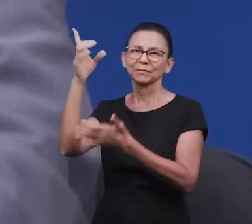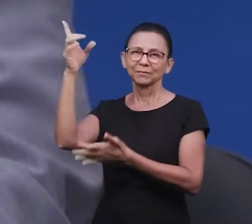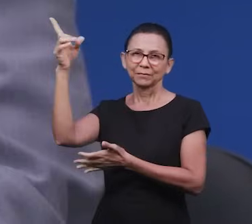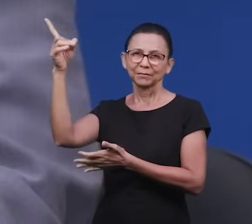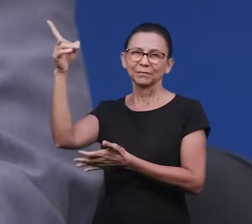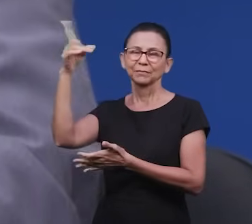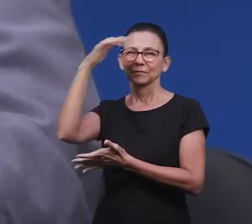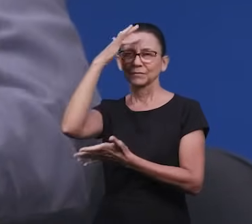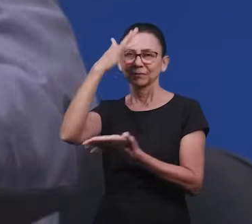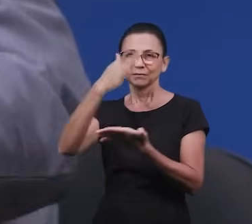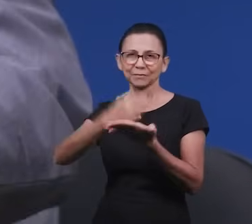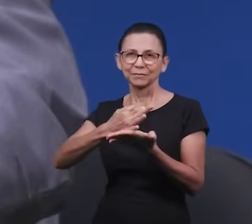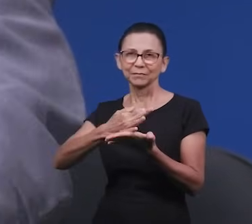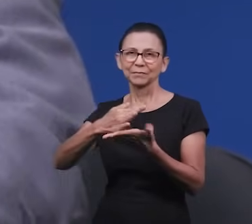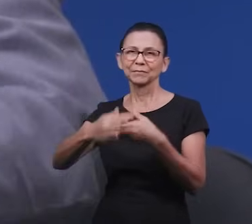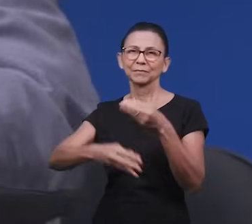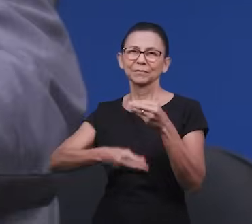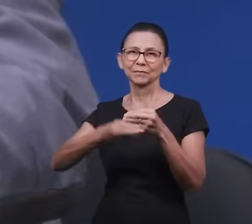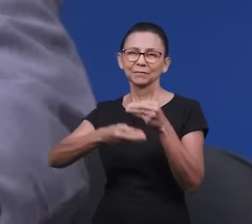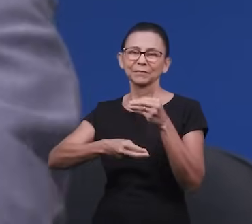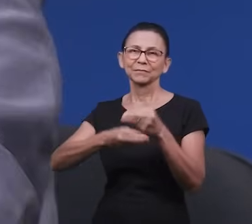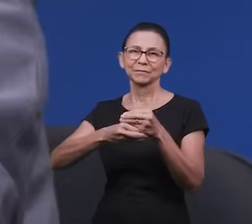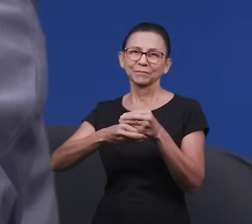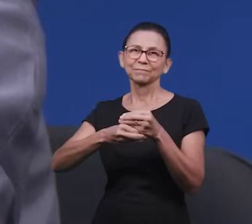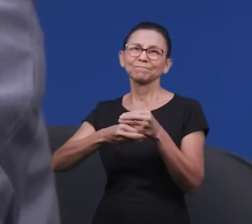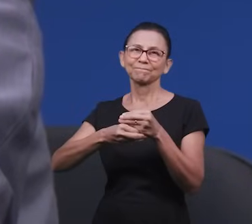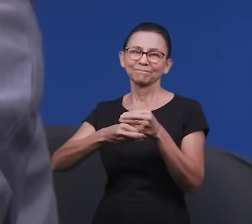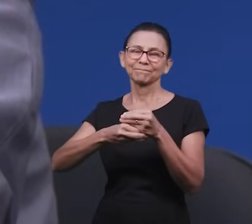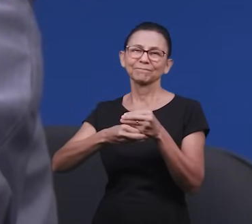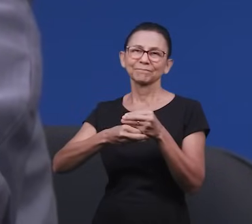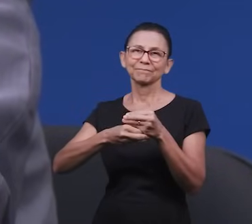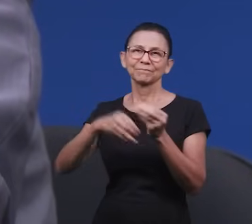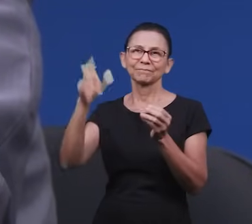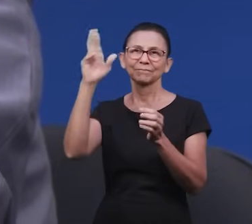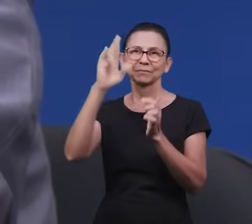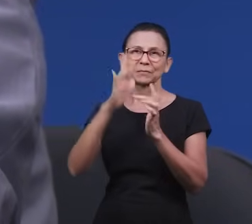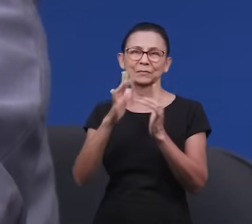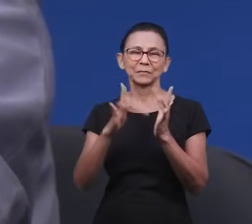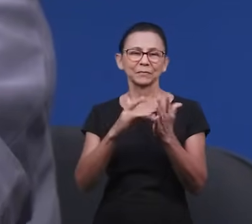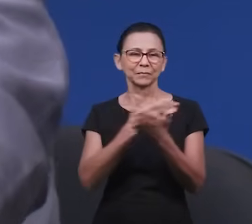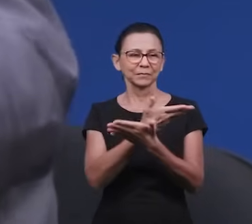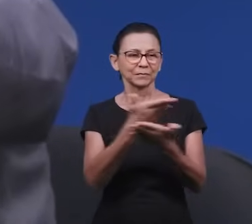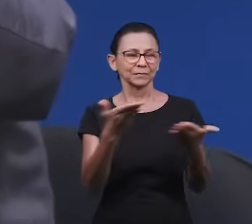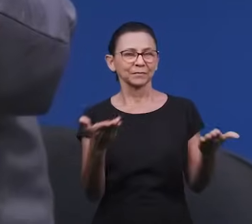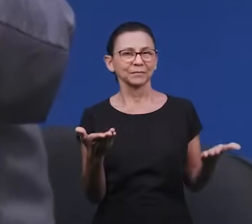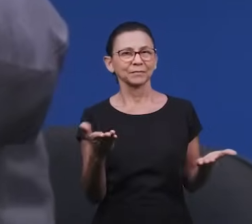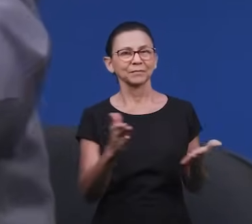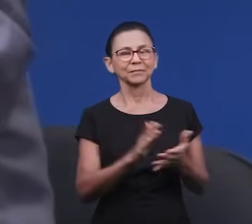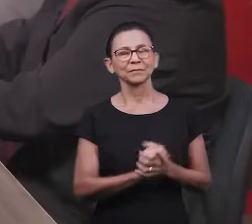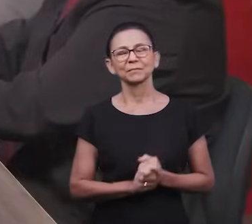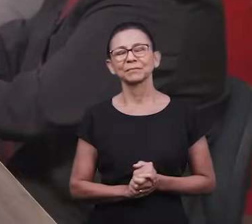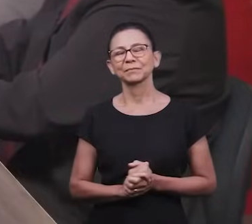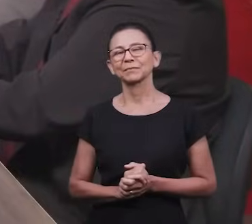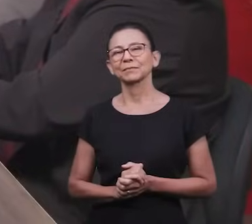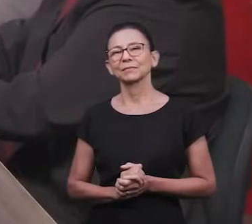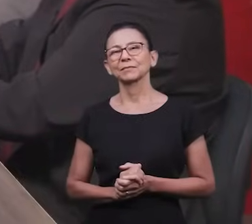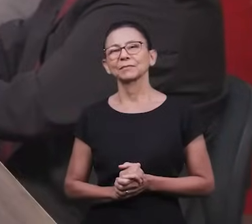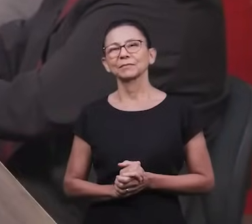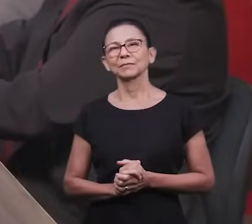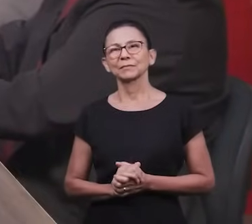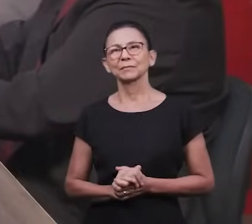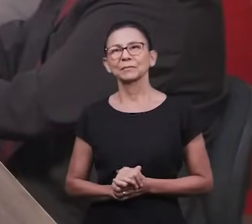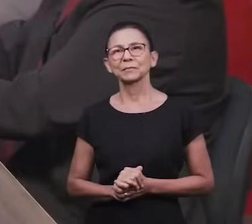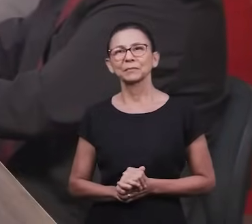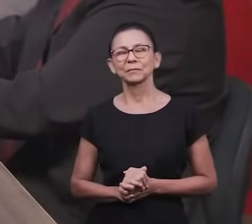sua vida e tem colocado a sua fé no Senhor. Amém. Irmãos, a paz do Senhor a todos, aos companheiros, a